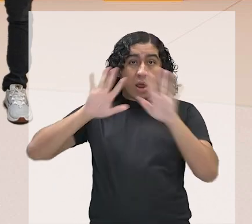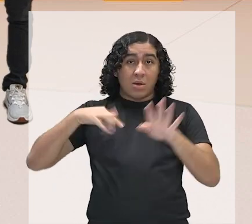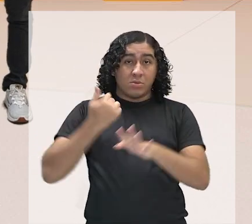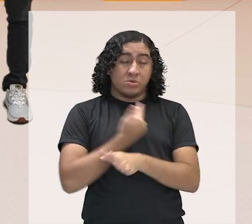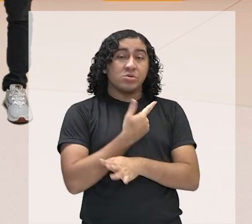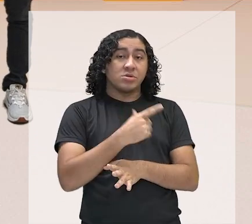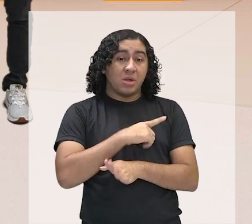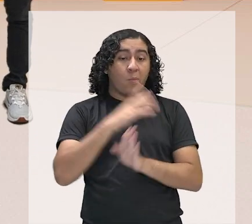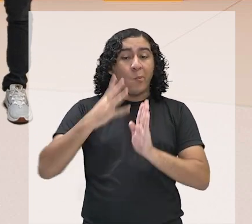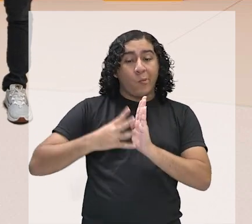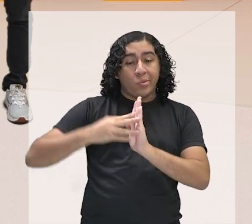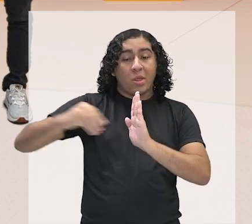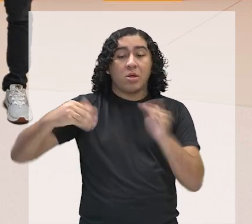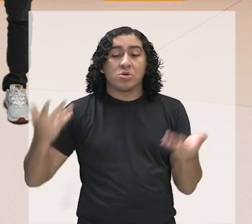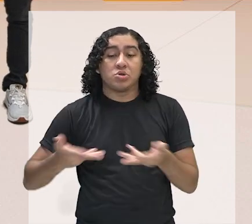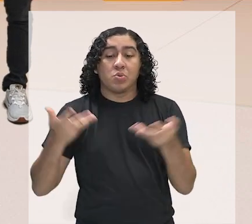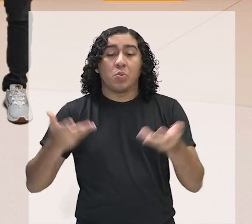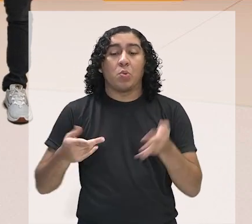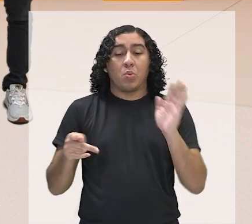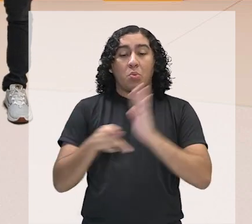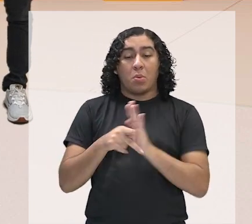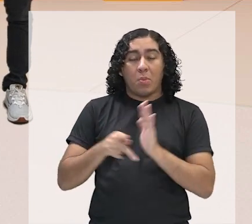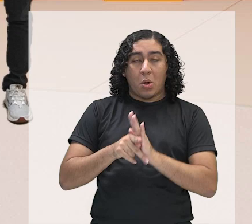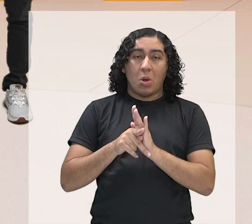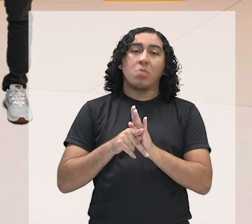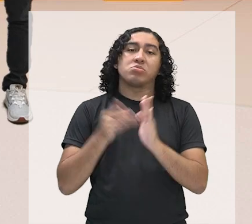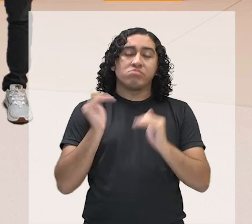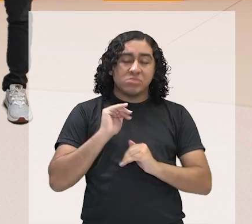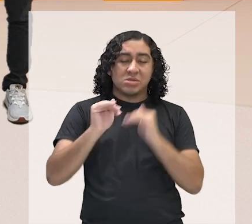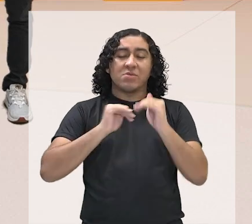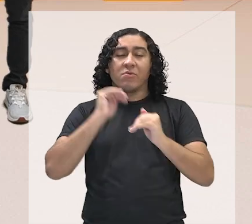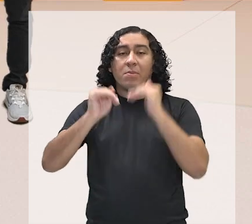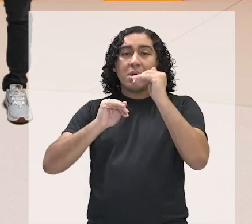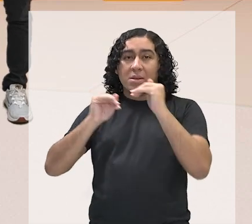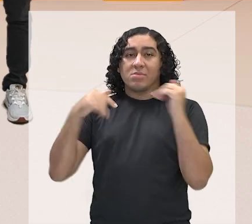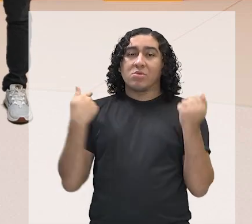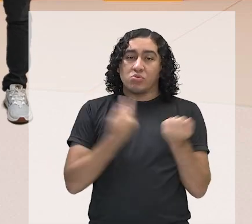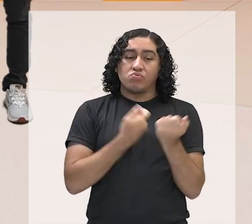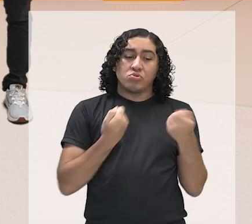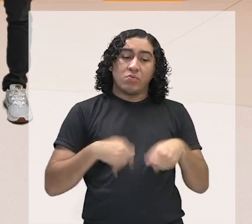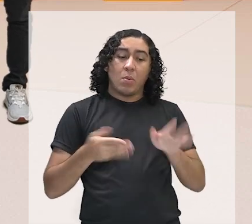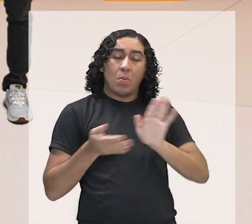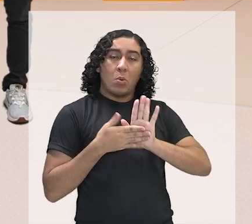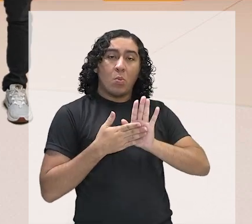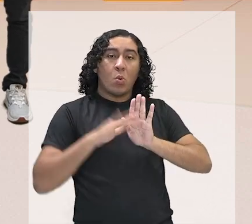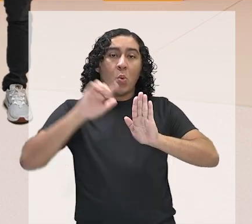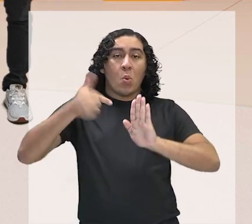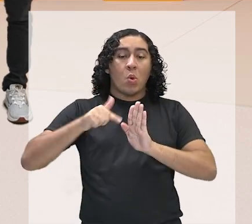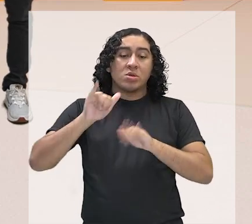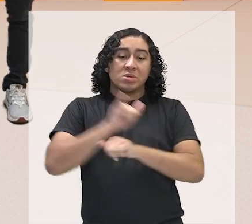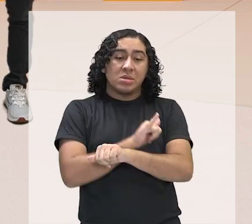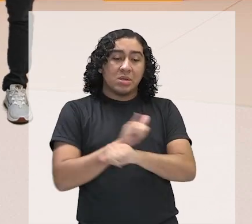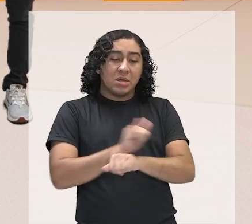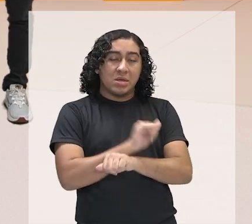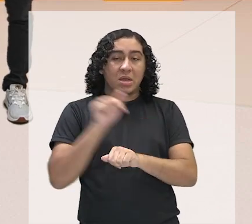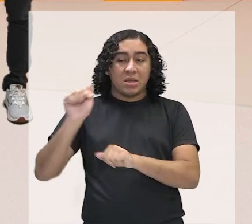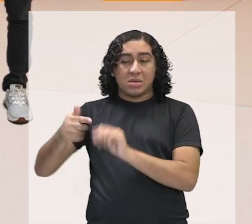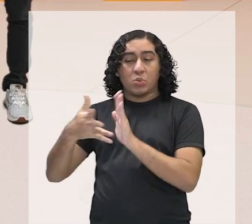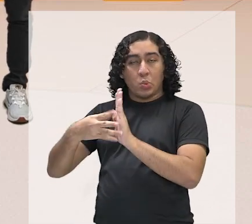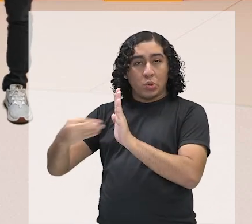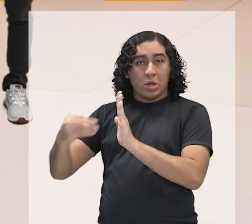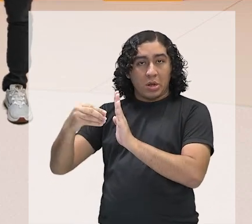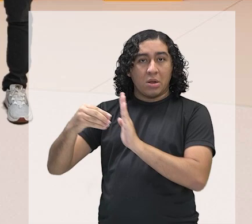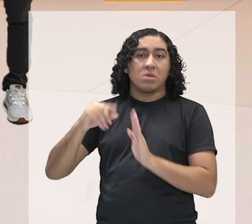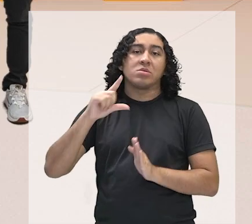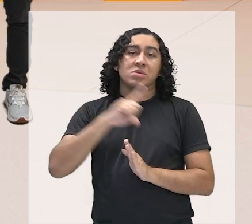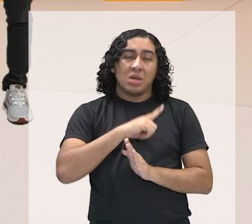que estimula ali esse crescimento linear, contínuo, a gente pode ali propor alternativas para que esse modelo de desenvolvimento sustentável, que